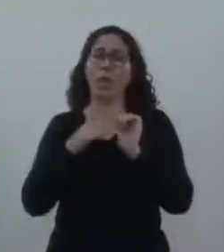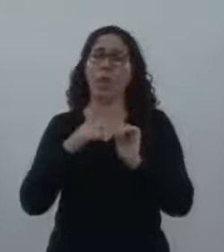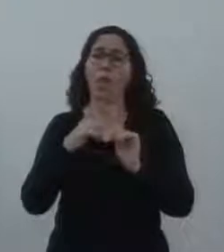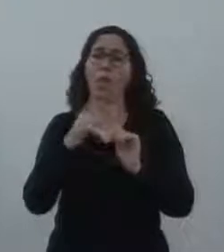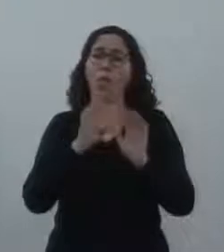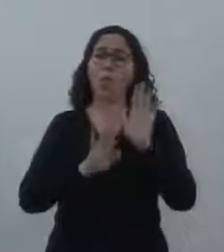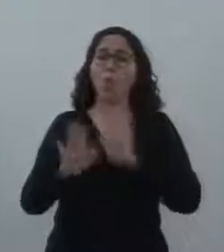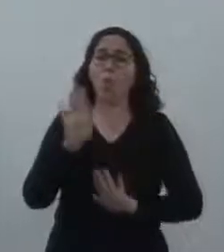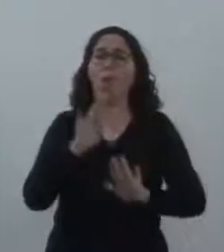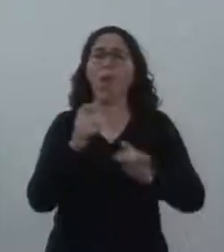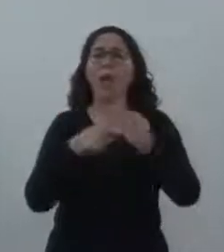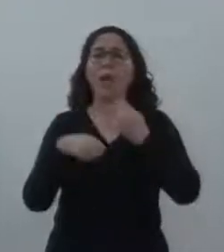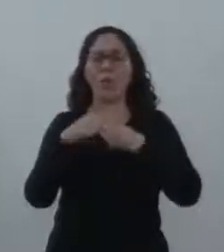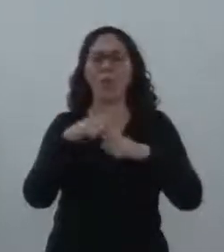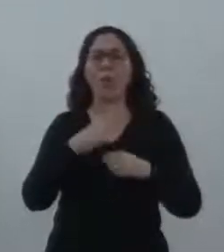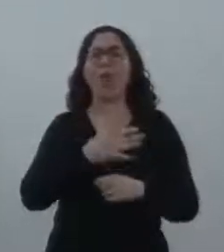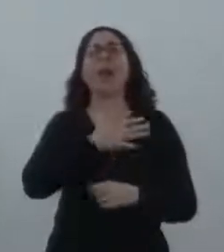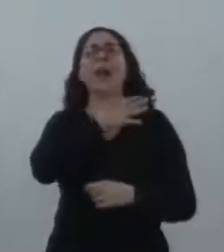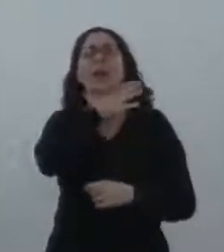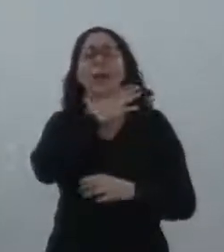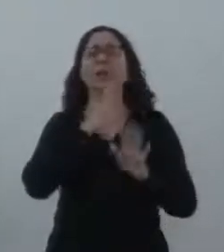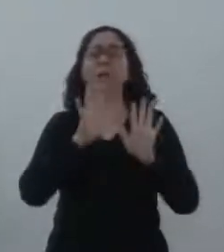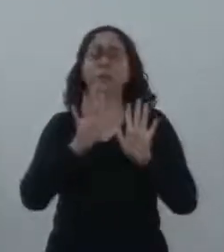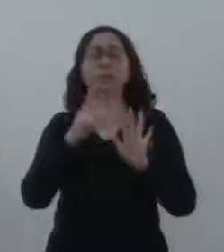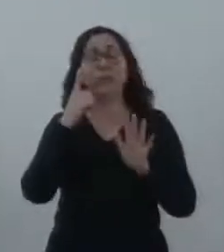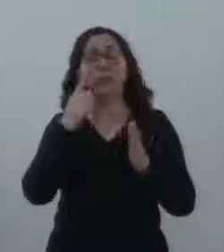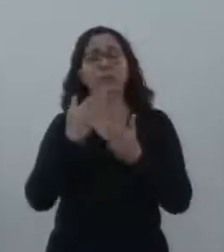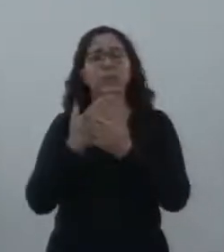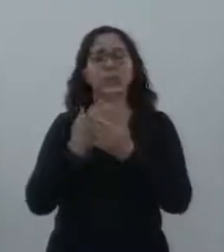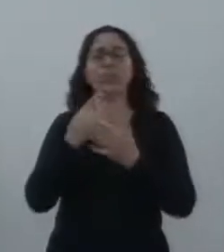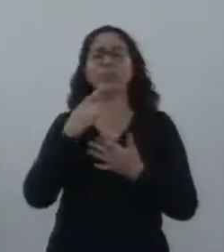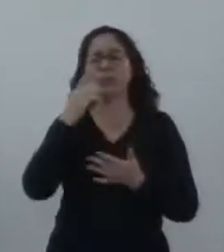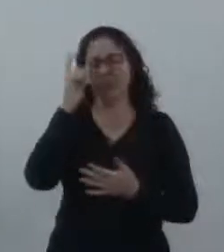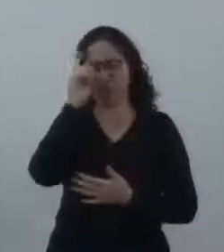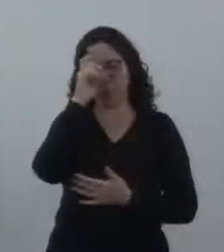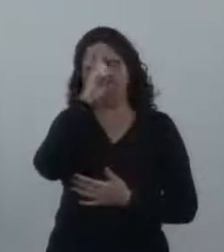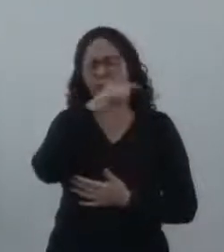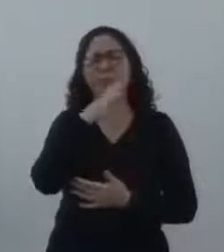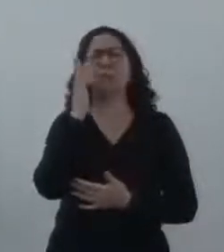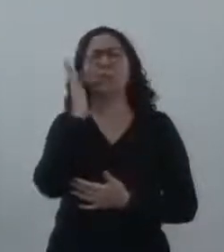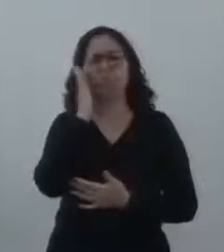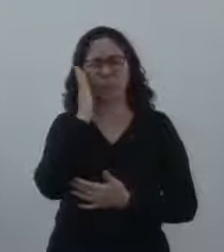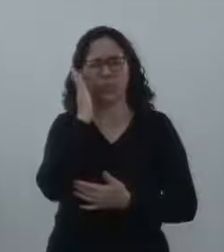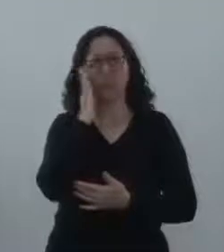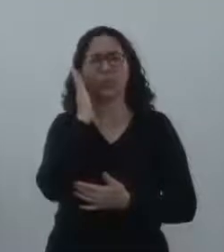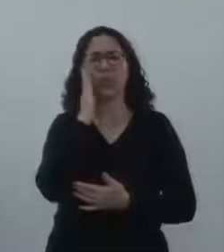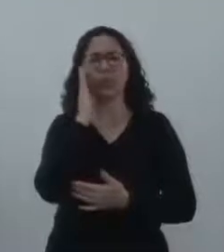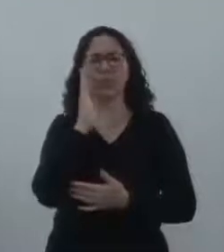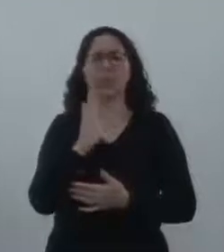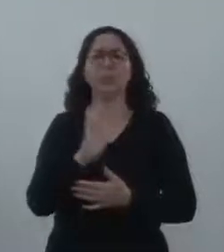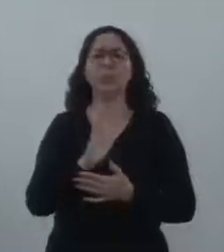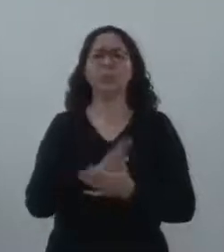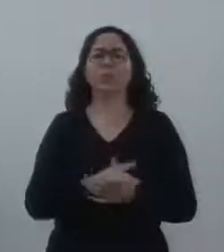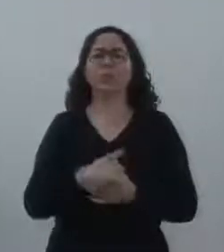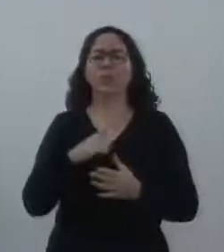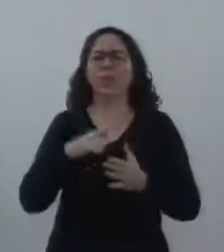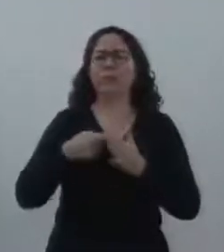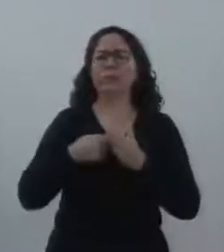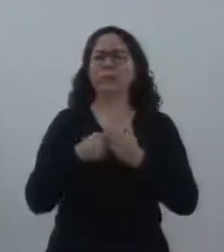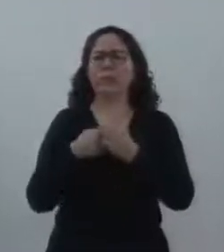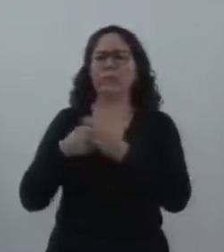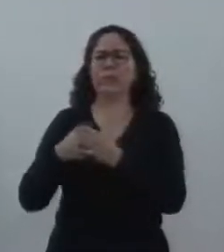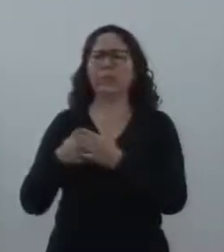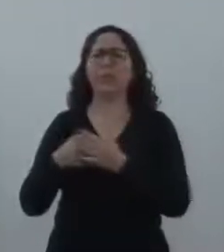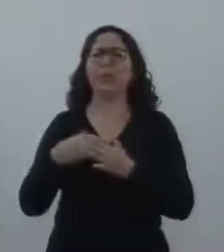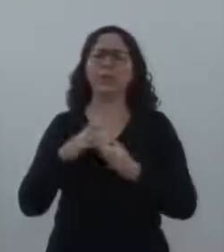mas precisa tomar uma decisão com clareza. Eu sei que não é fácil, suportar algumas pressões, mas fica aqui a